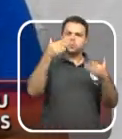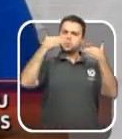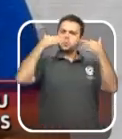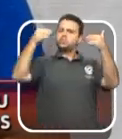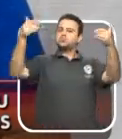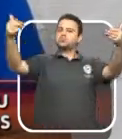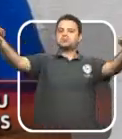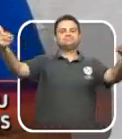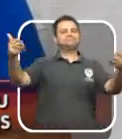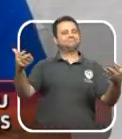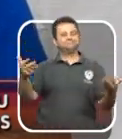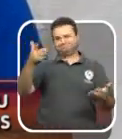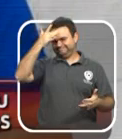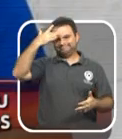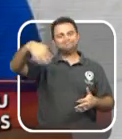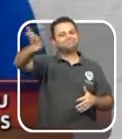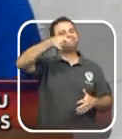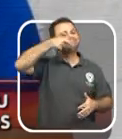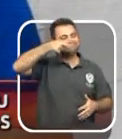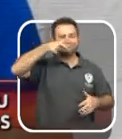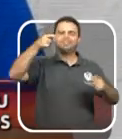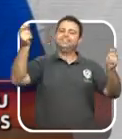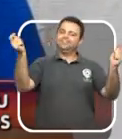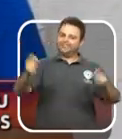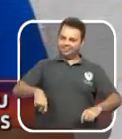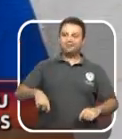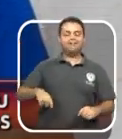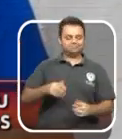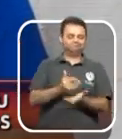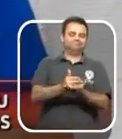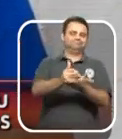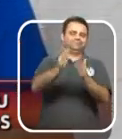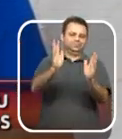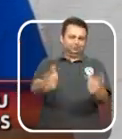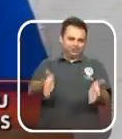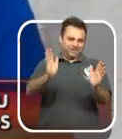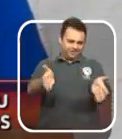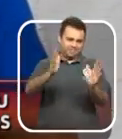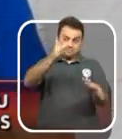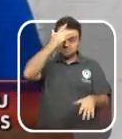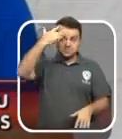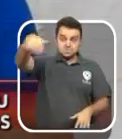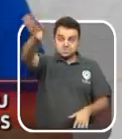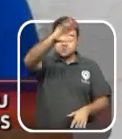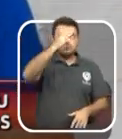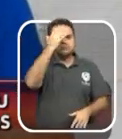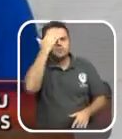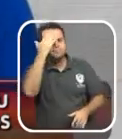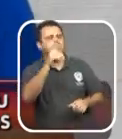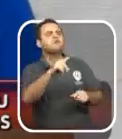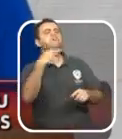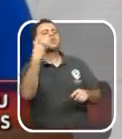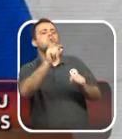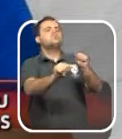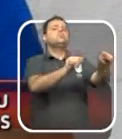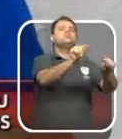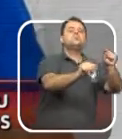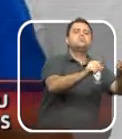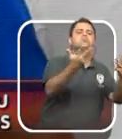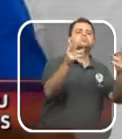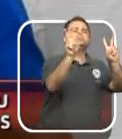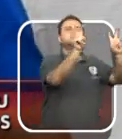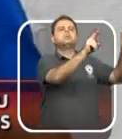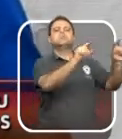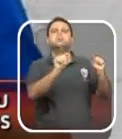a ordem de serviço na sexta-feira, no mesmo momento que o vereador fica sabendo da ordem, do dia, da terça,